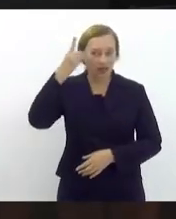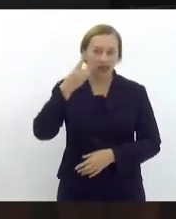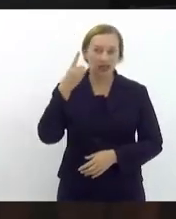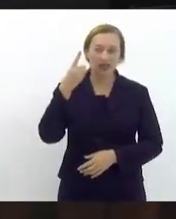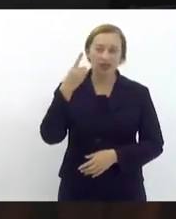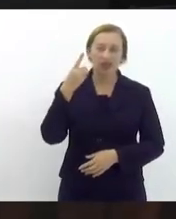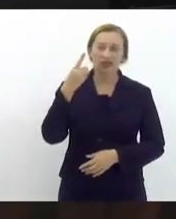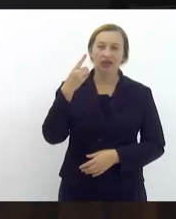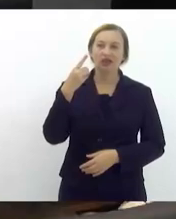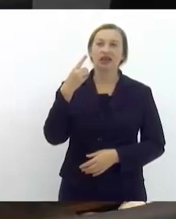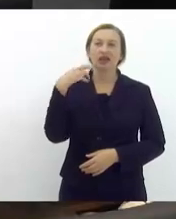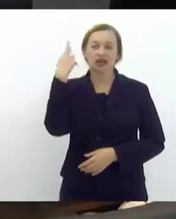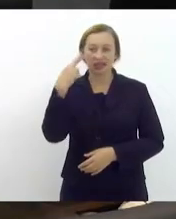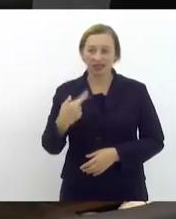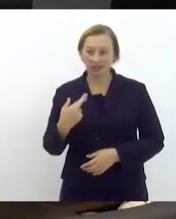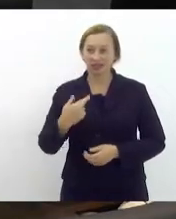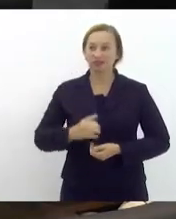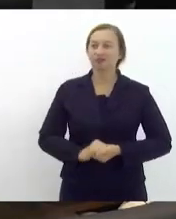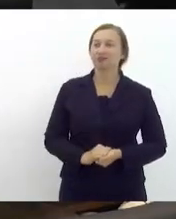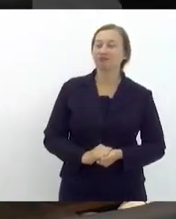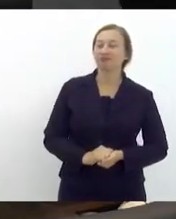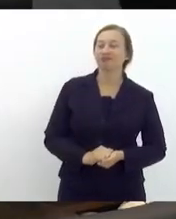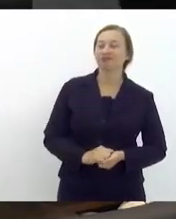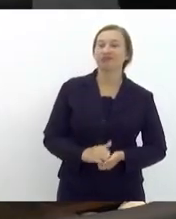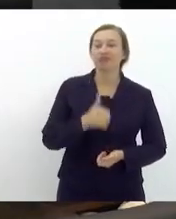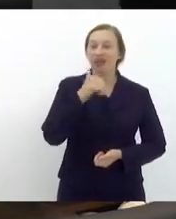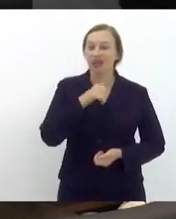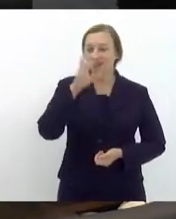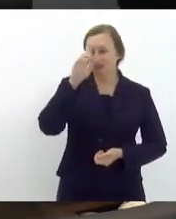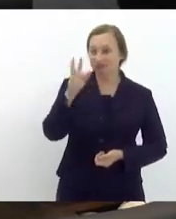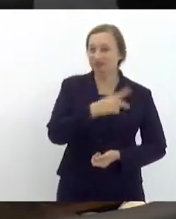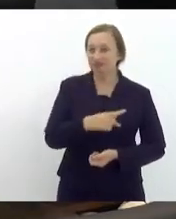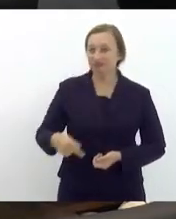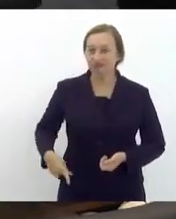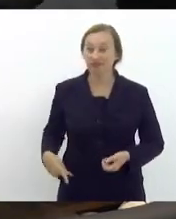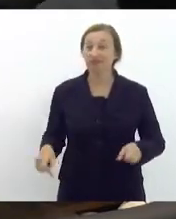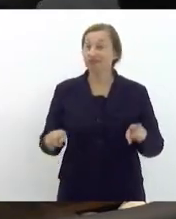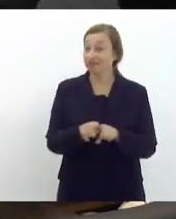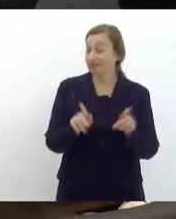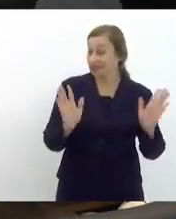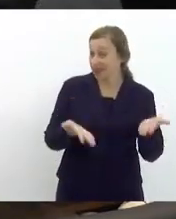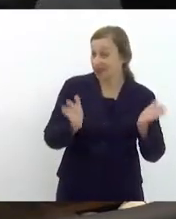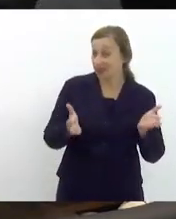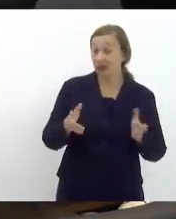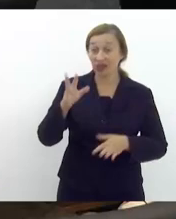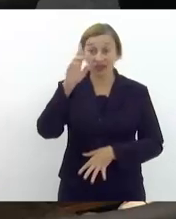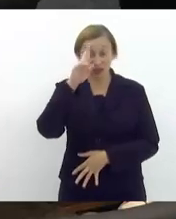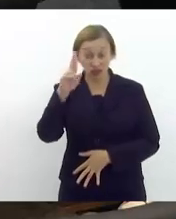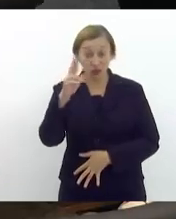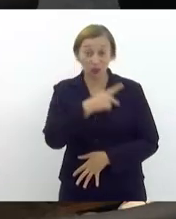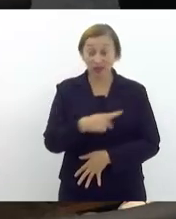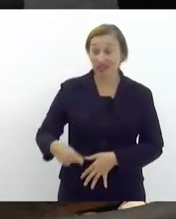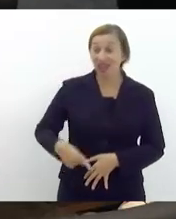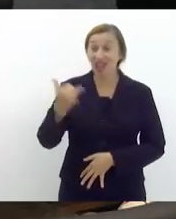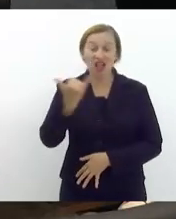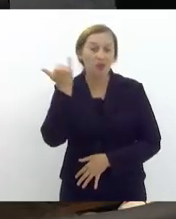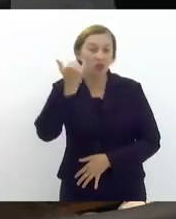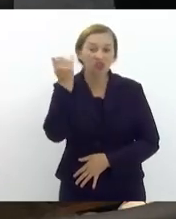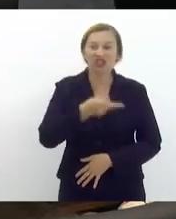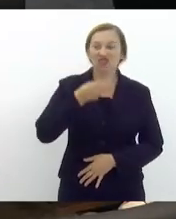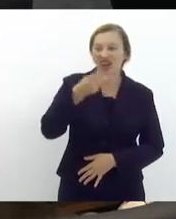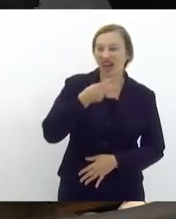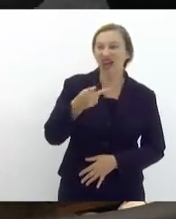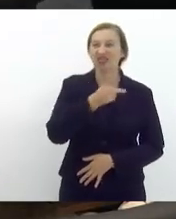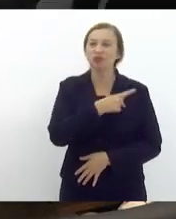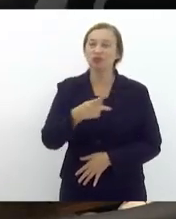Souza senhora presidenta agora senhor presidente super importante a gente falar do